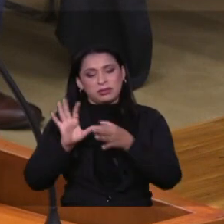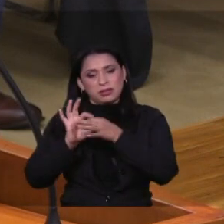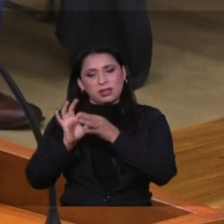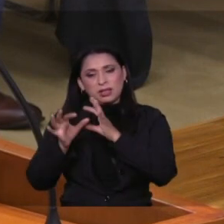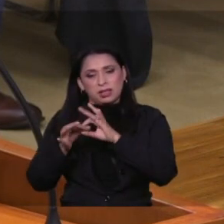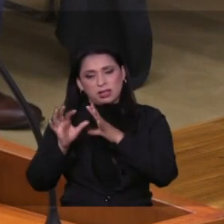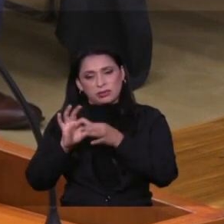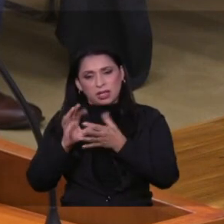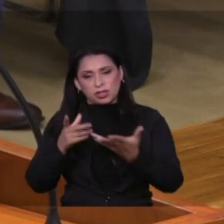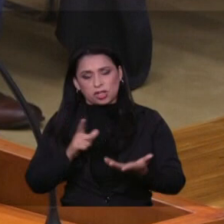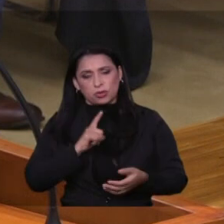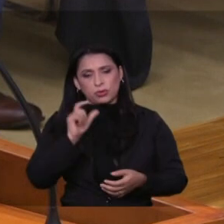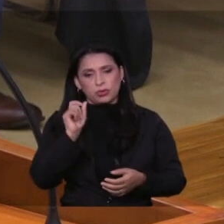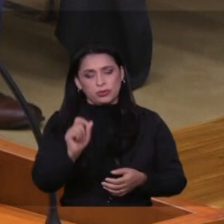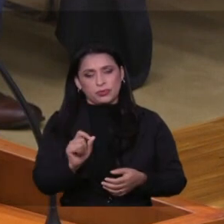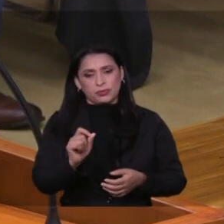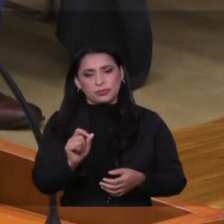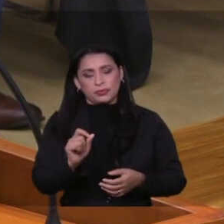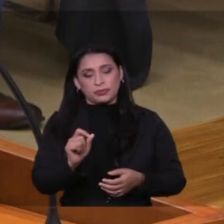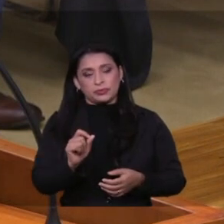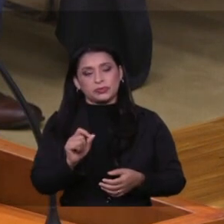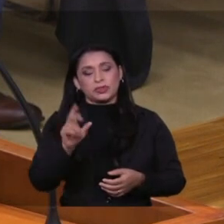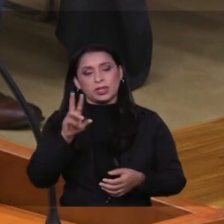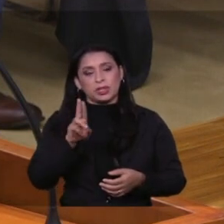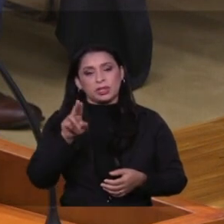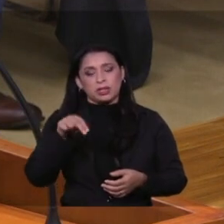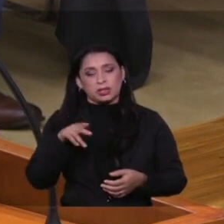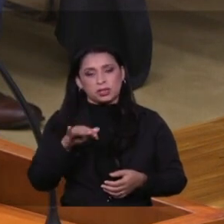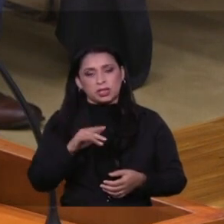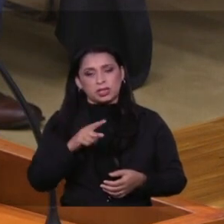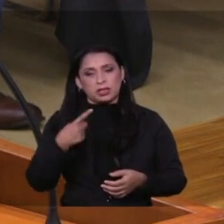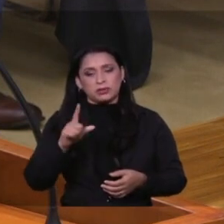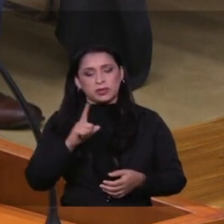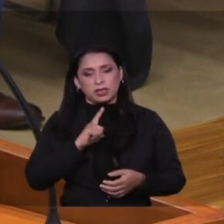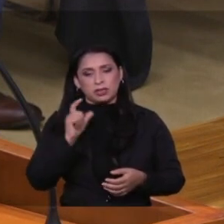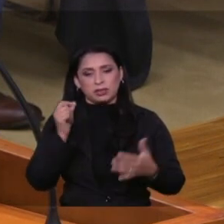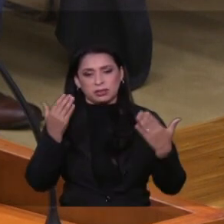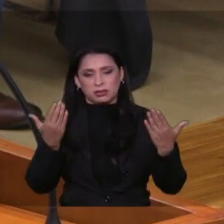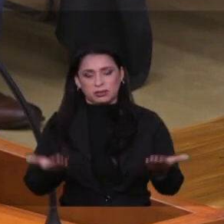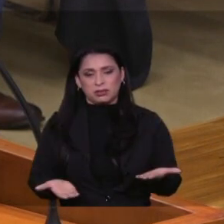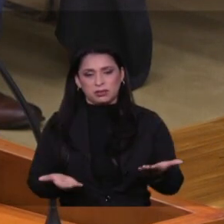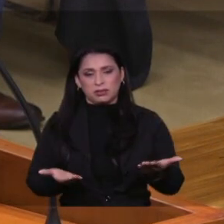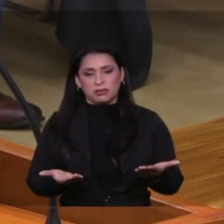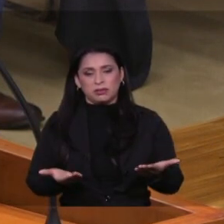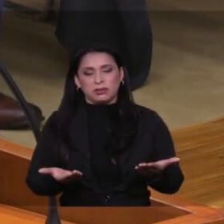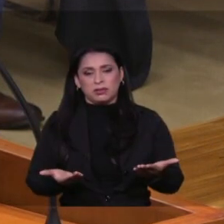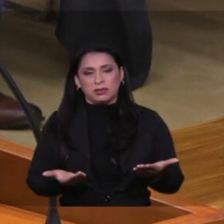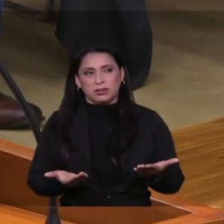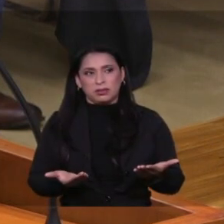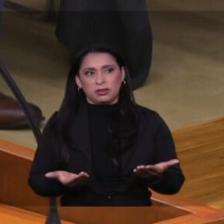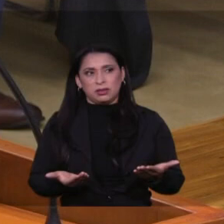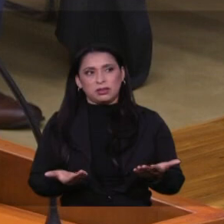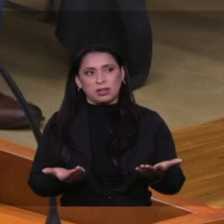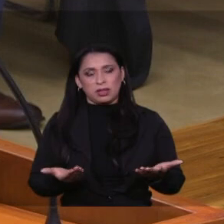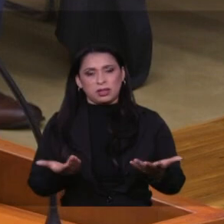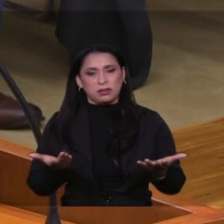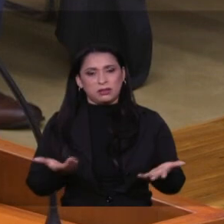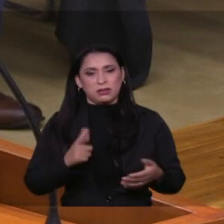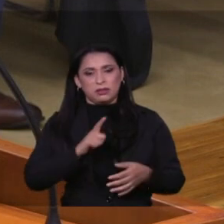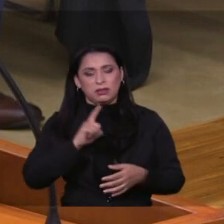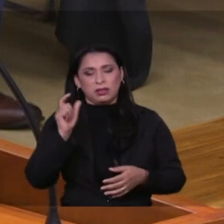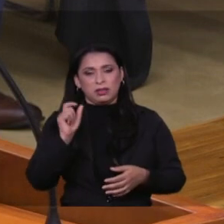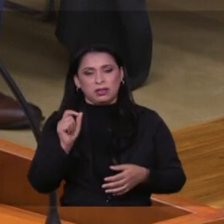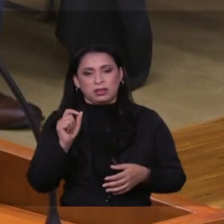políticas públicas do Executivo Federal, da União. Alguns planos foram apresentados, como o Plano de Ação